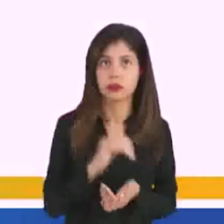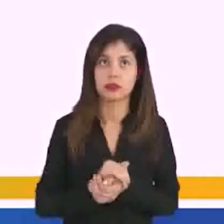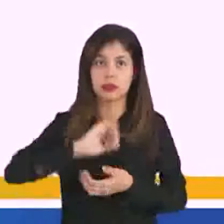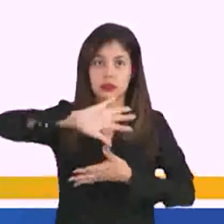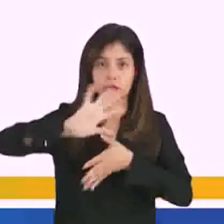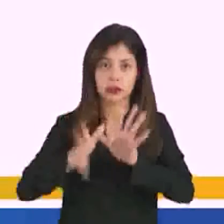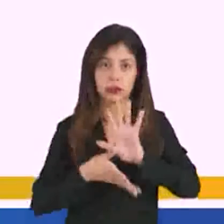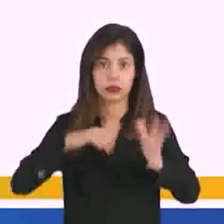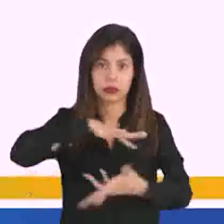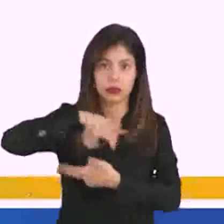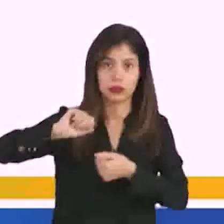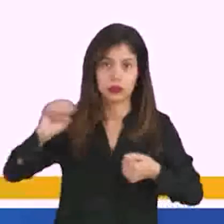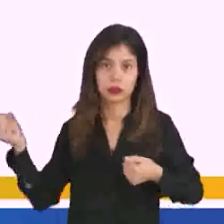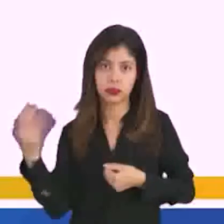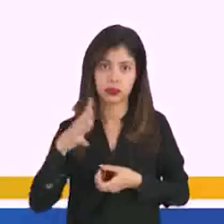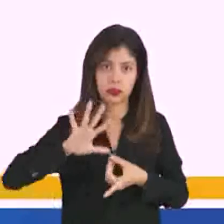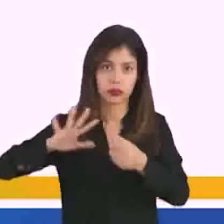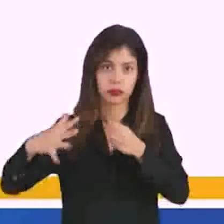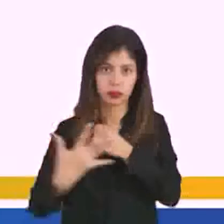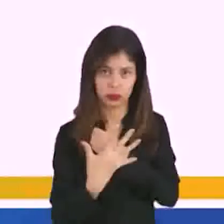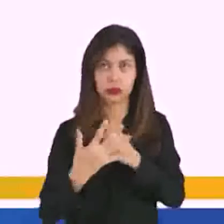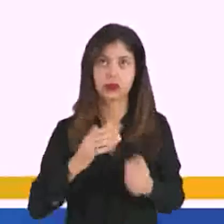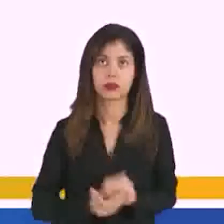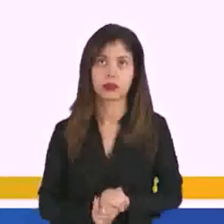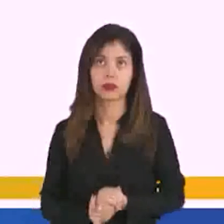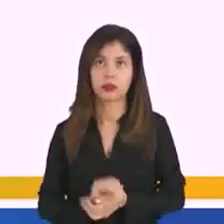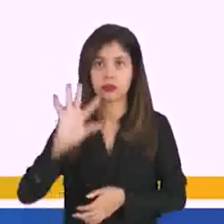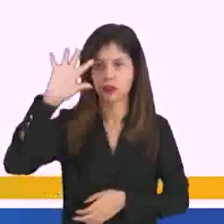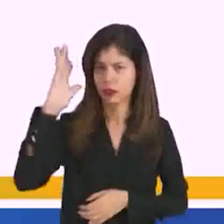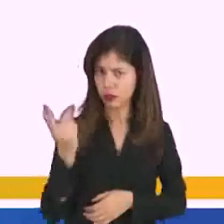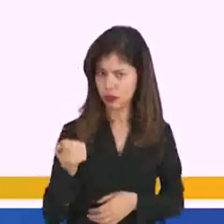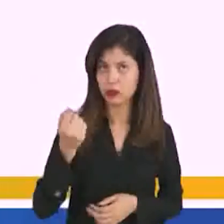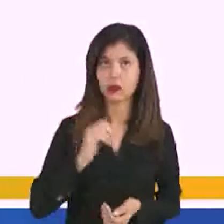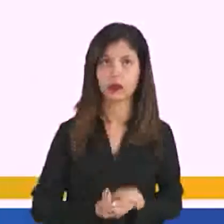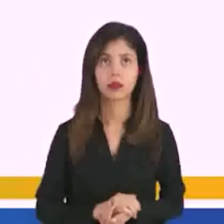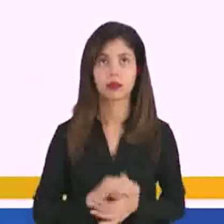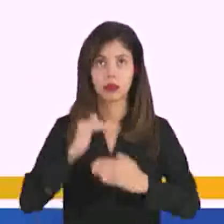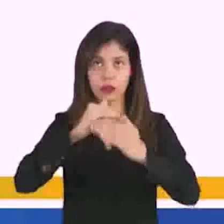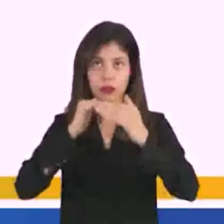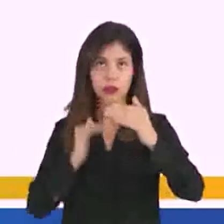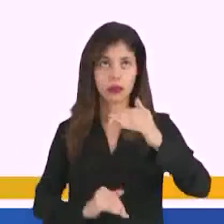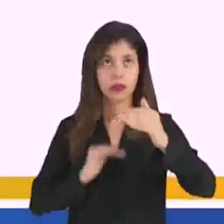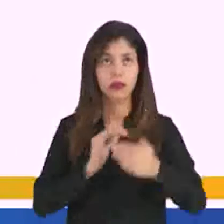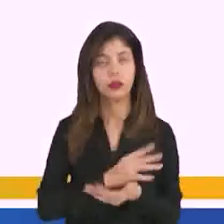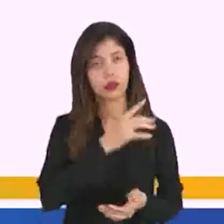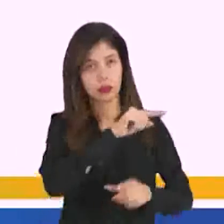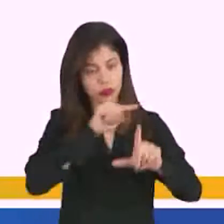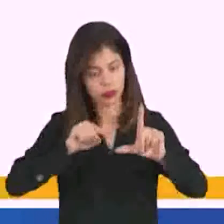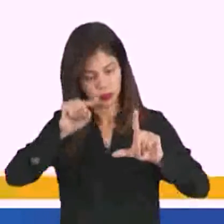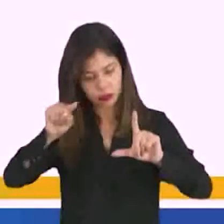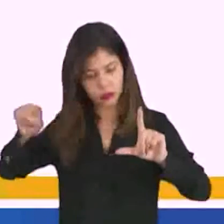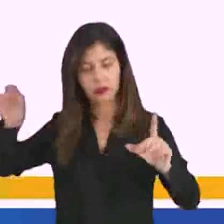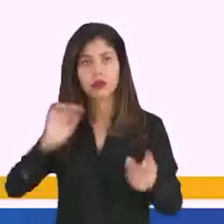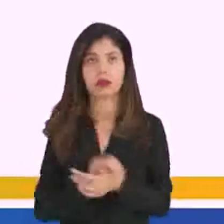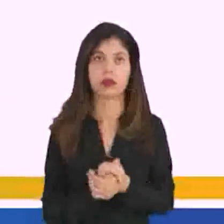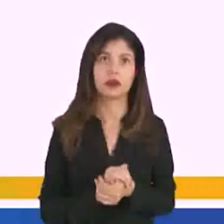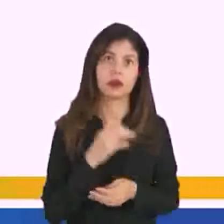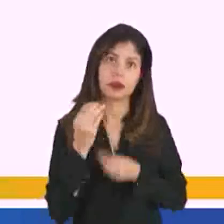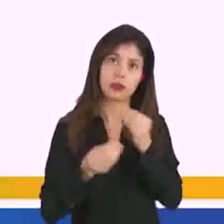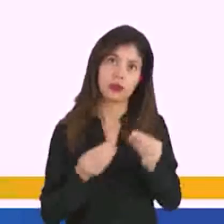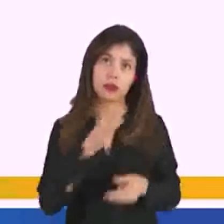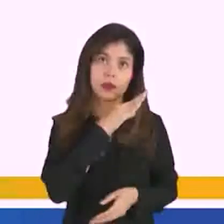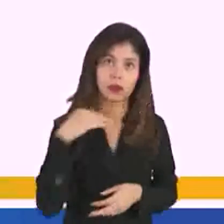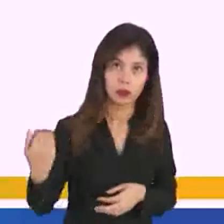sobre a pandemia do novo coronavírus no continente africano, certo? Então, abaixo nós temos um gráfico que informa sobre infectados